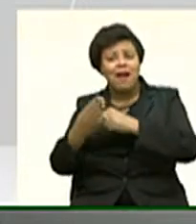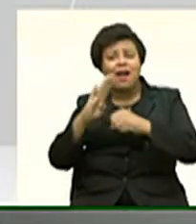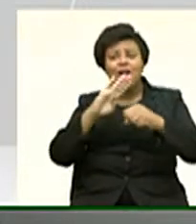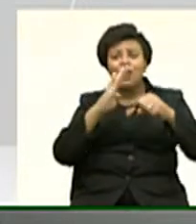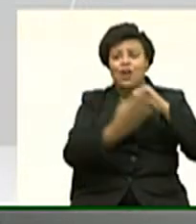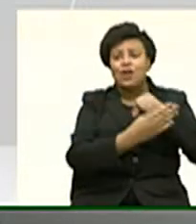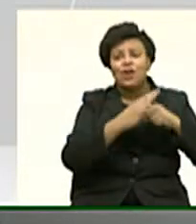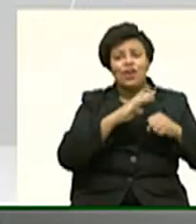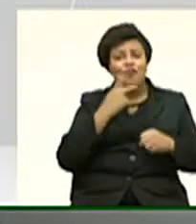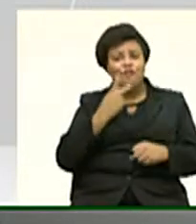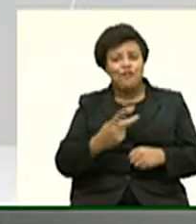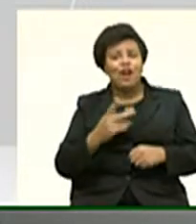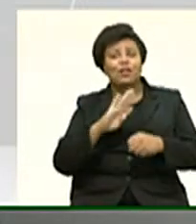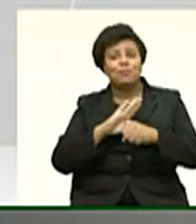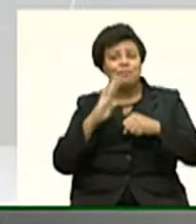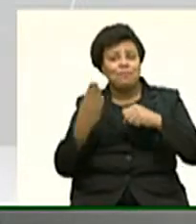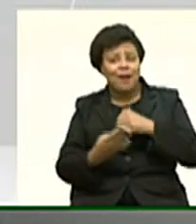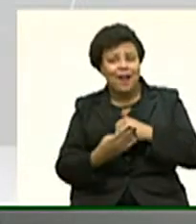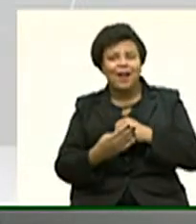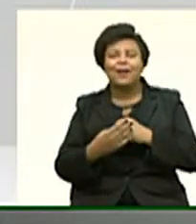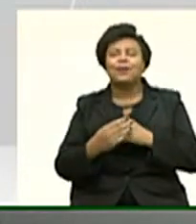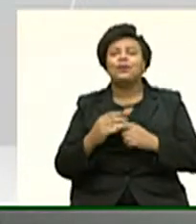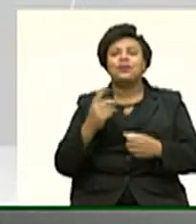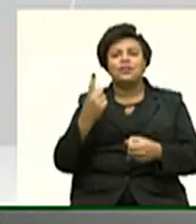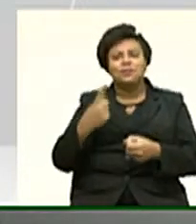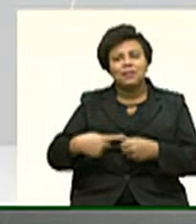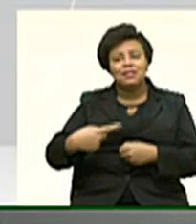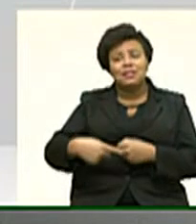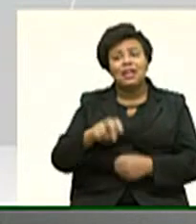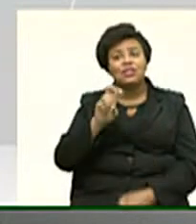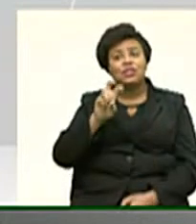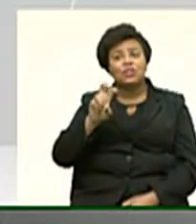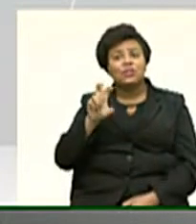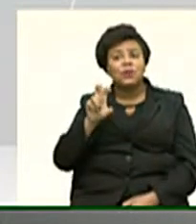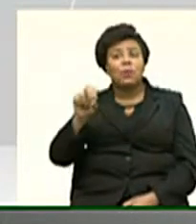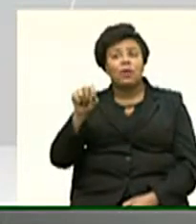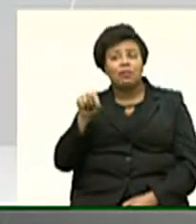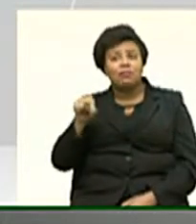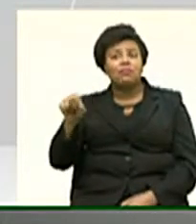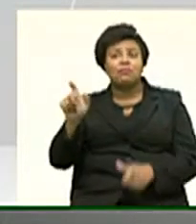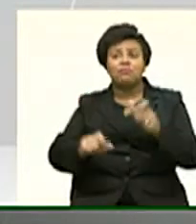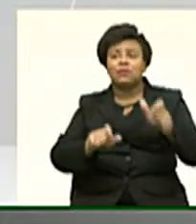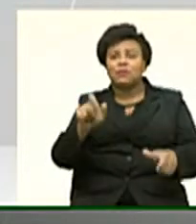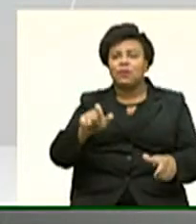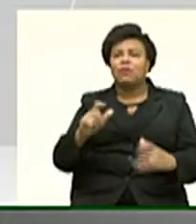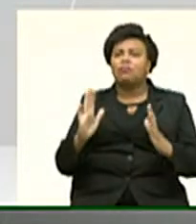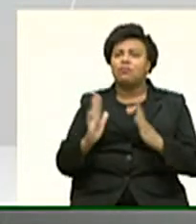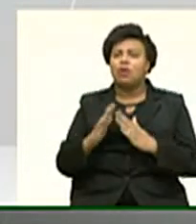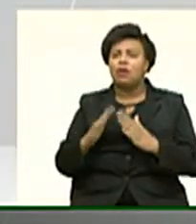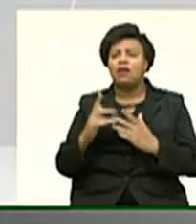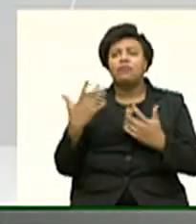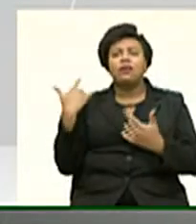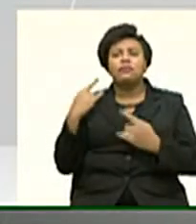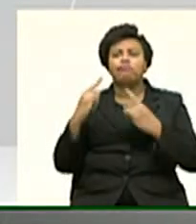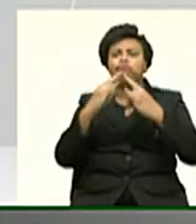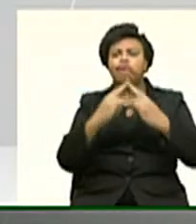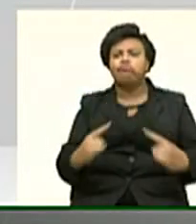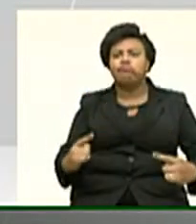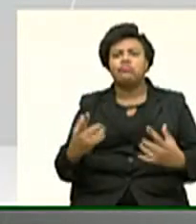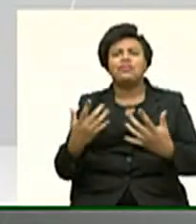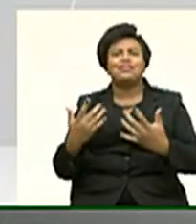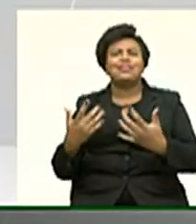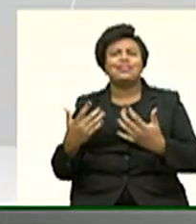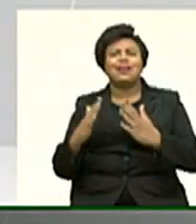chamo bairro, constituído por nós numa cidade de 50 mil habitantes, de pessoas que moravam em barracos e casebres.